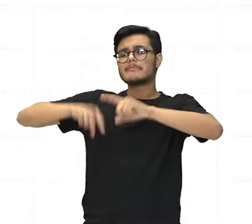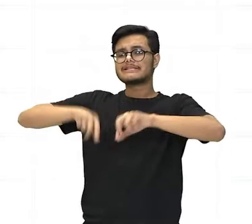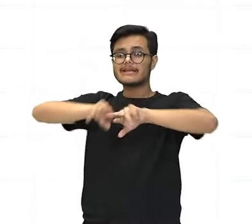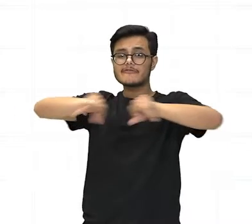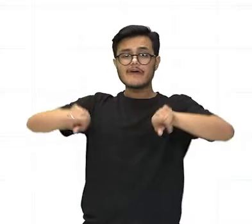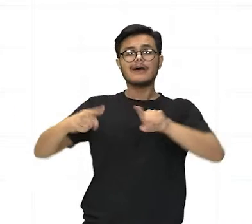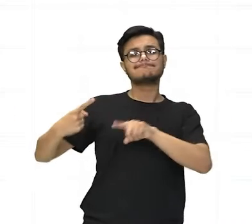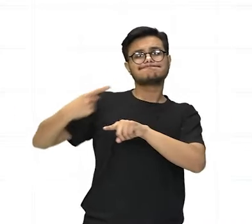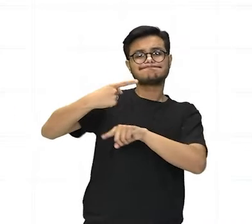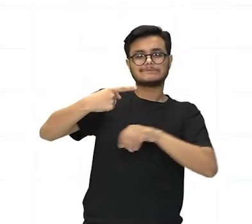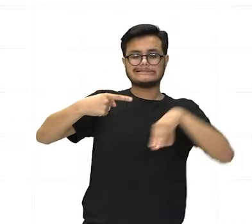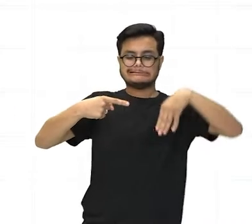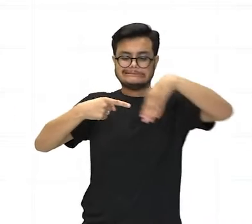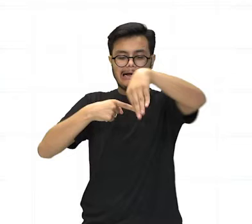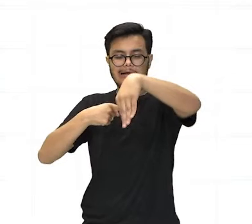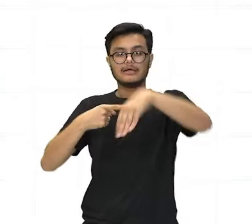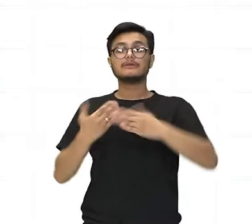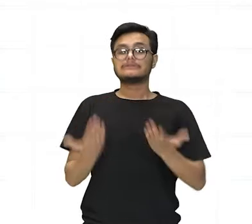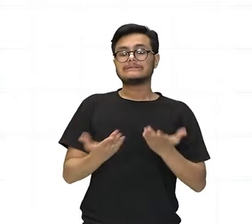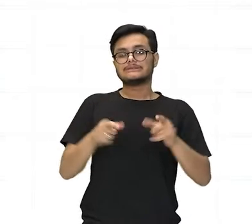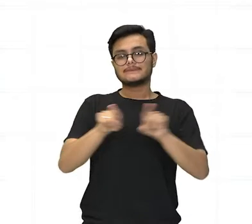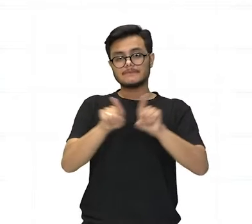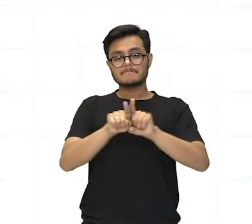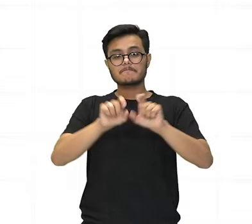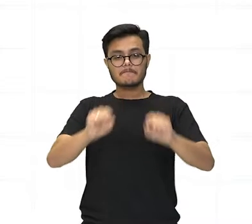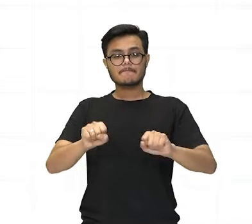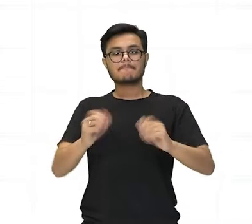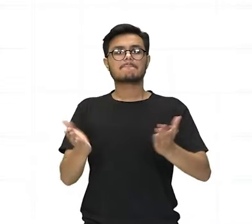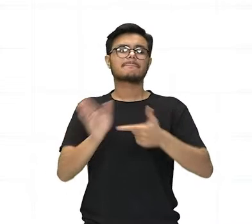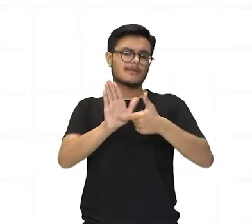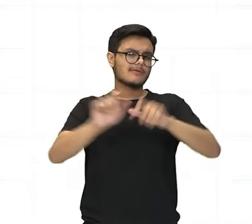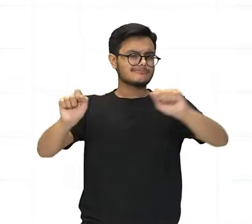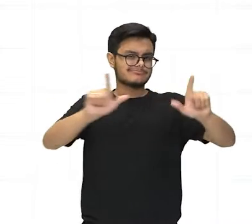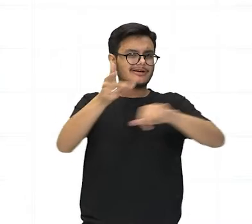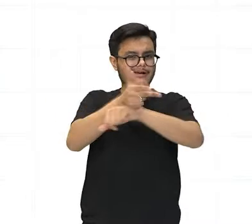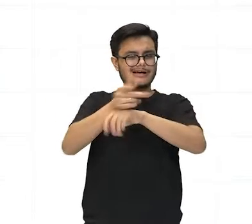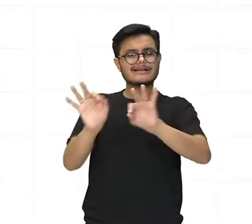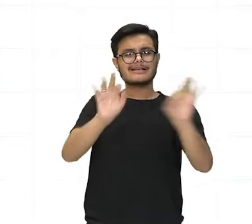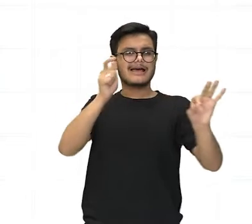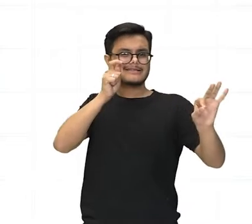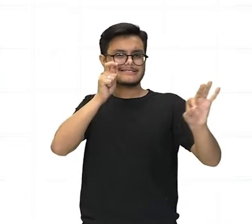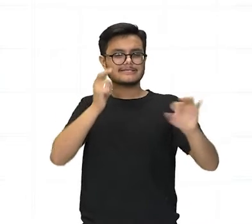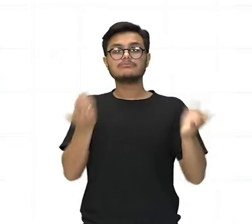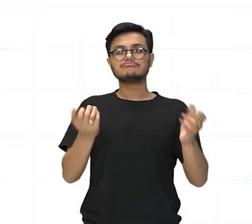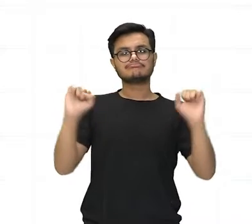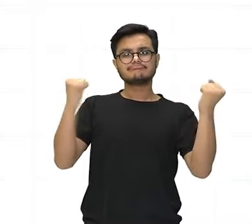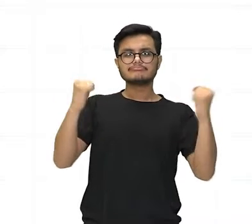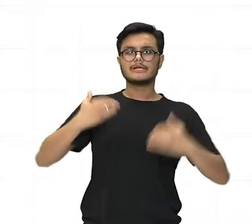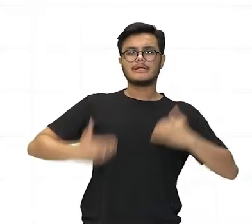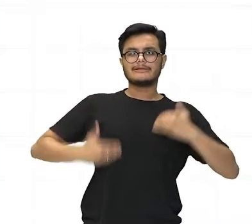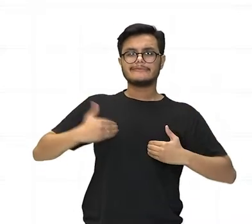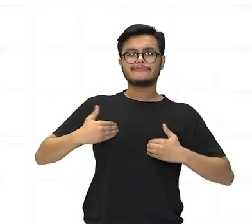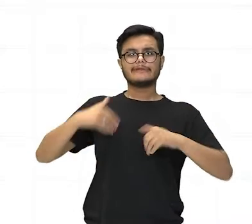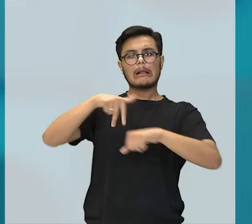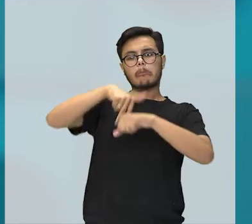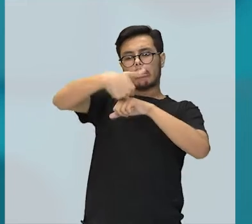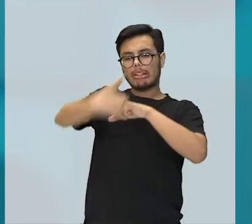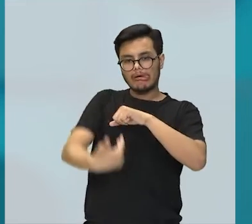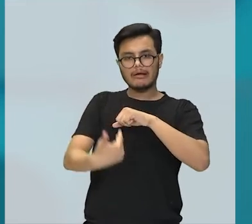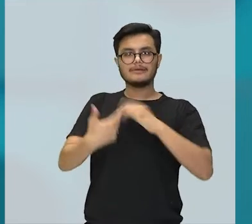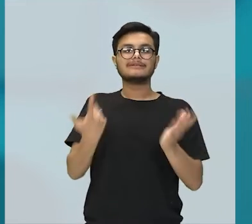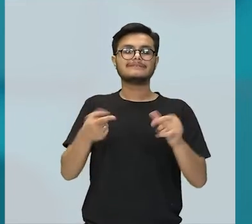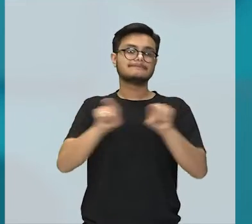pontudos. E na cena vocês tiveram mais aí um exemplo. Pode ser quando você está fazendo uma atividade física,